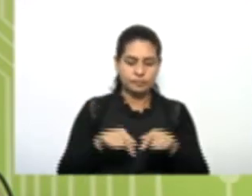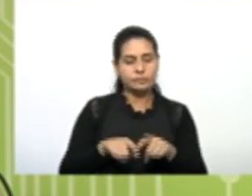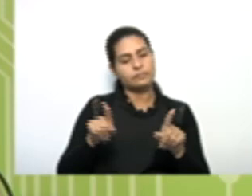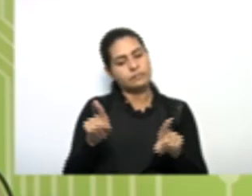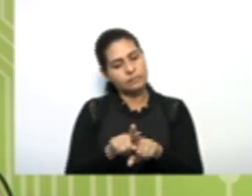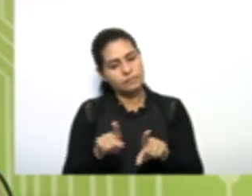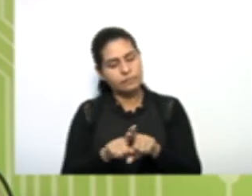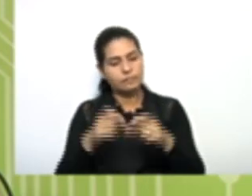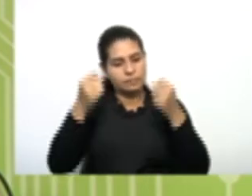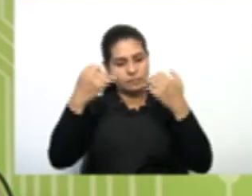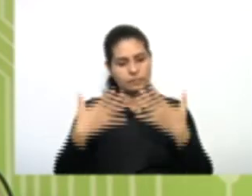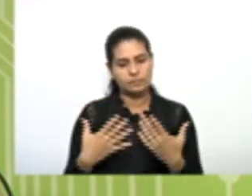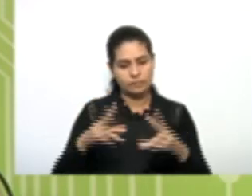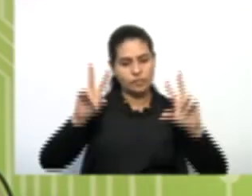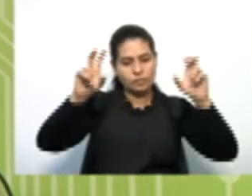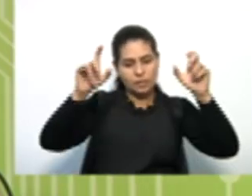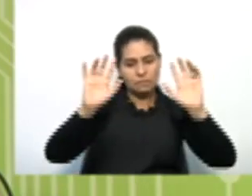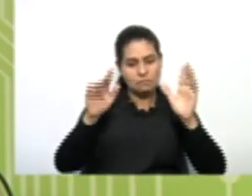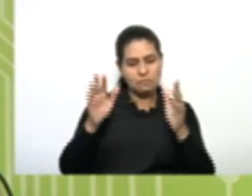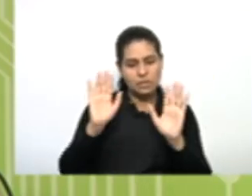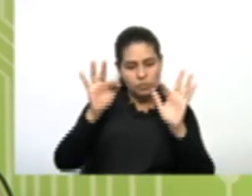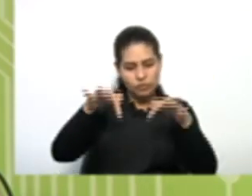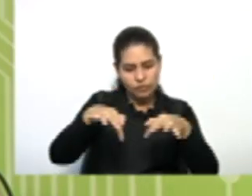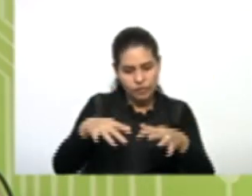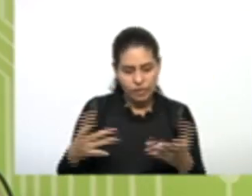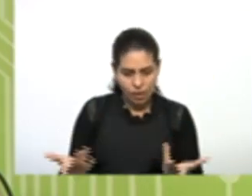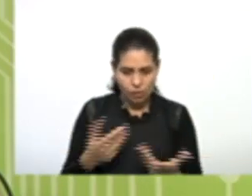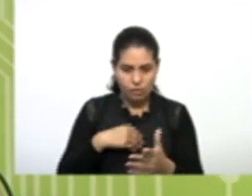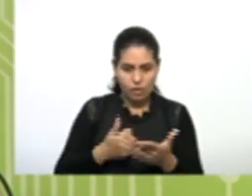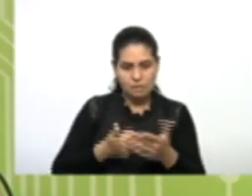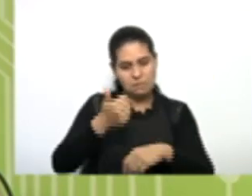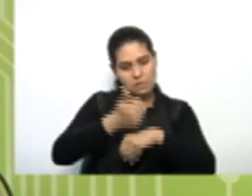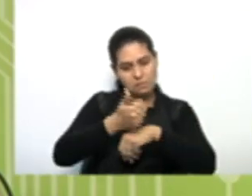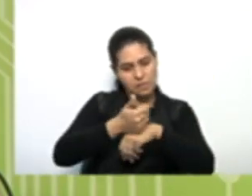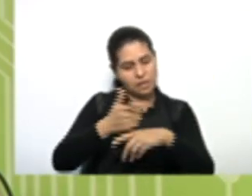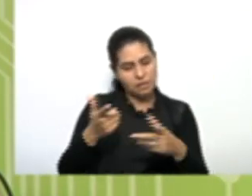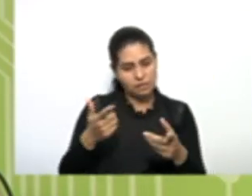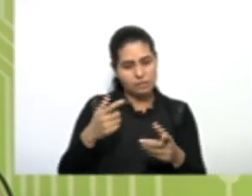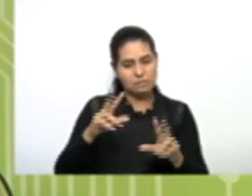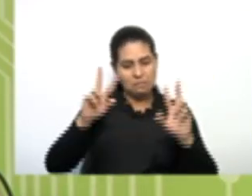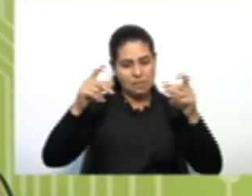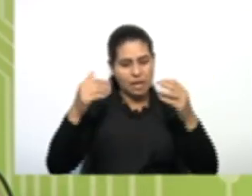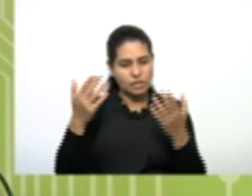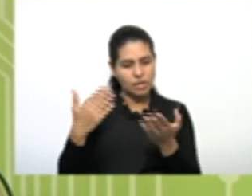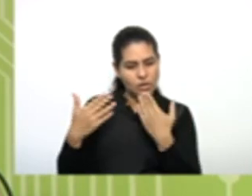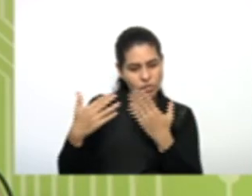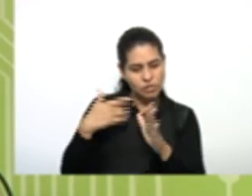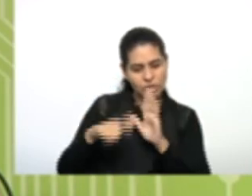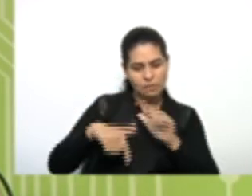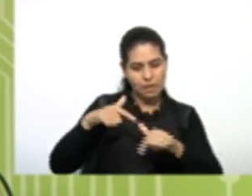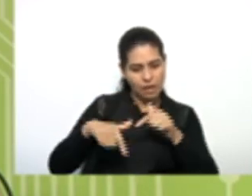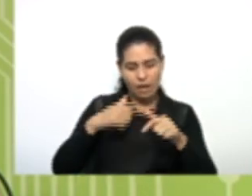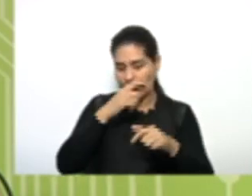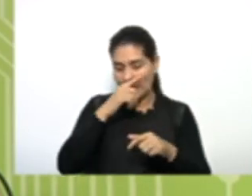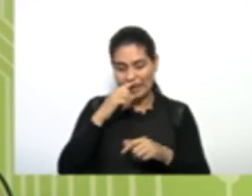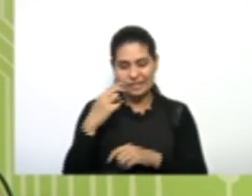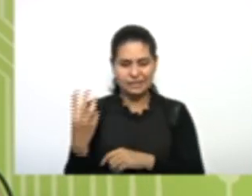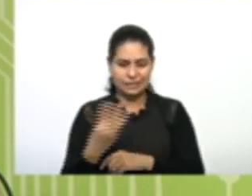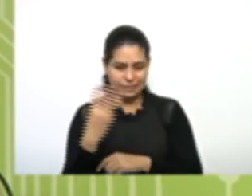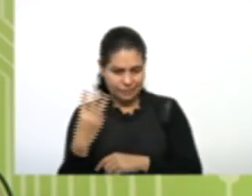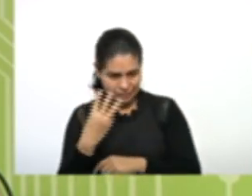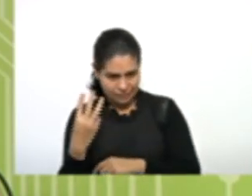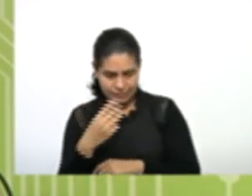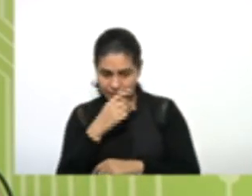também vai falar de alguns conteúdos que estão mais para o final desse conteúdo da primeira aula, que é aquele conteúdo de relações de trabalho, de